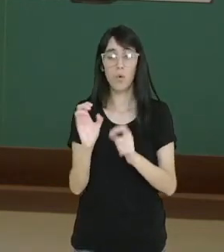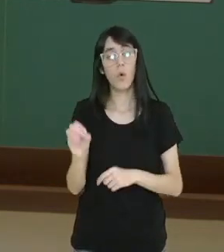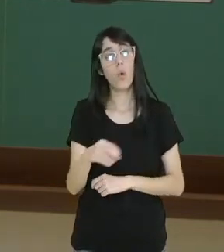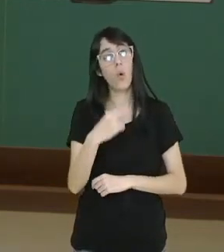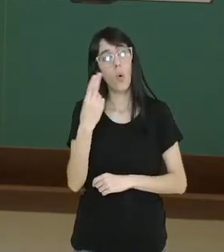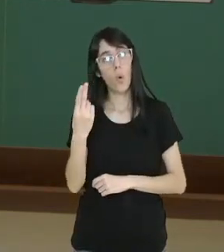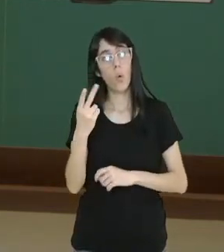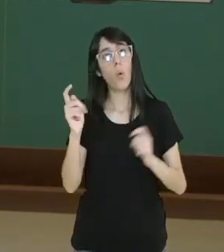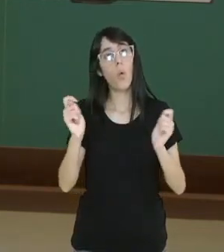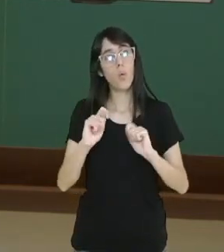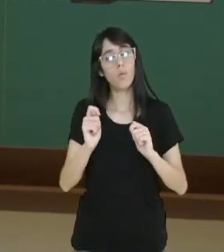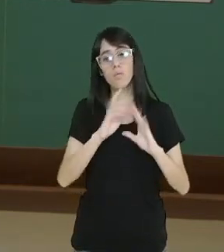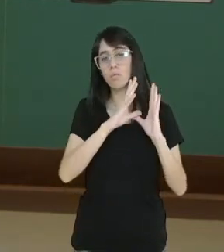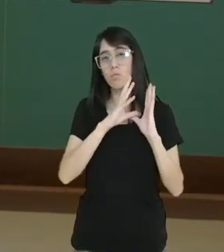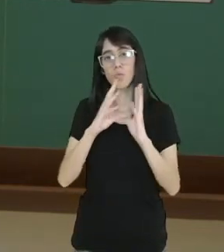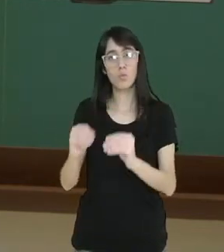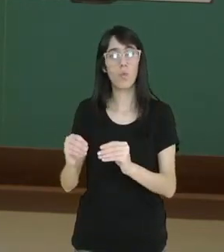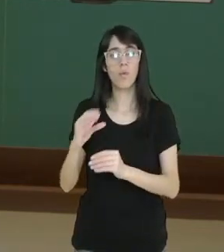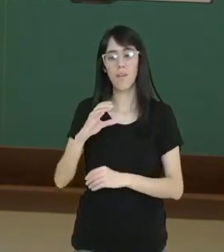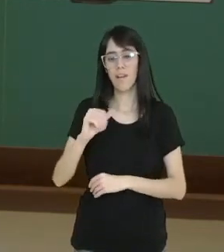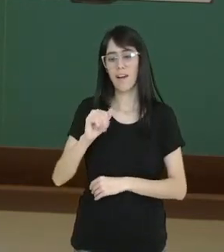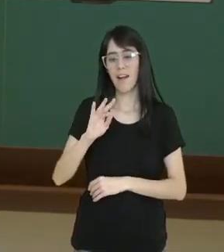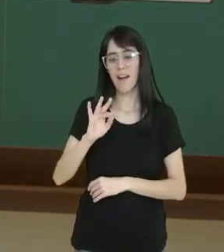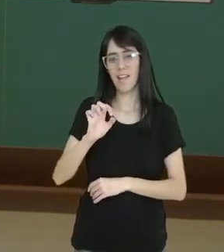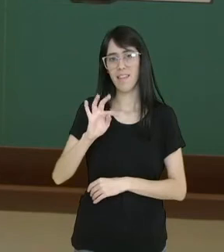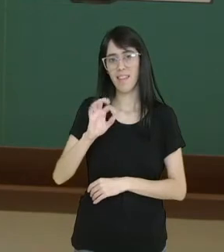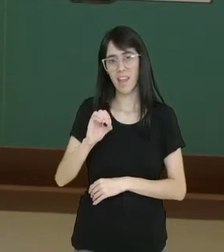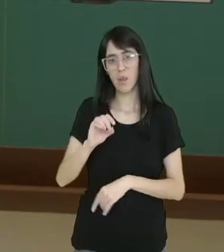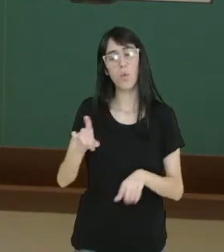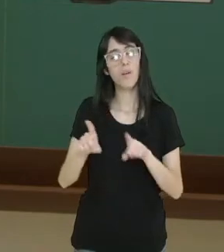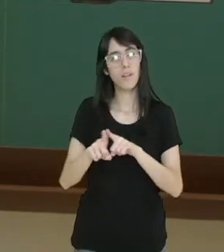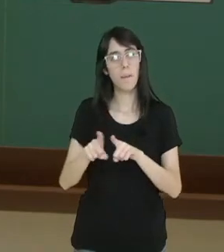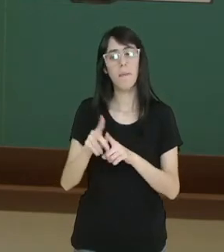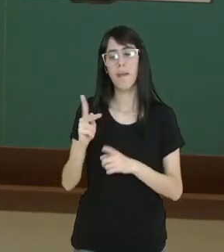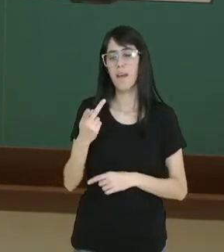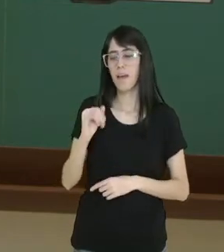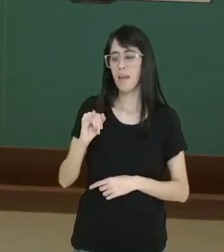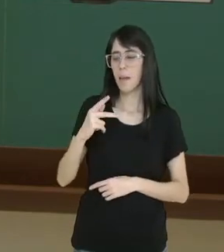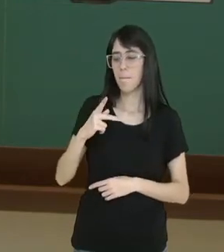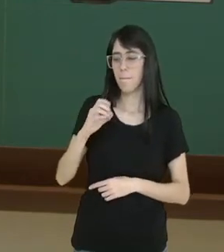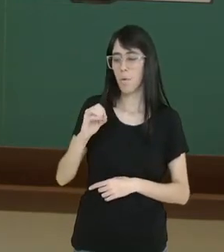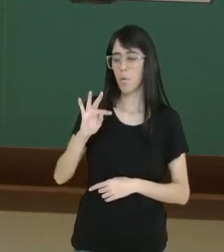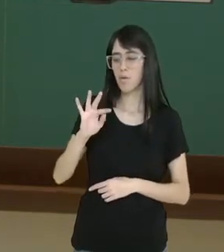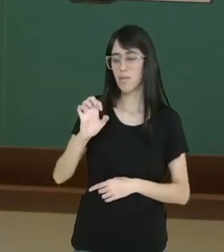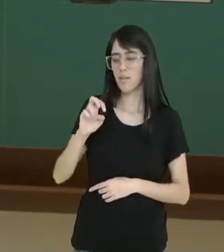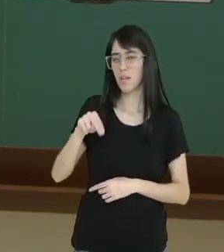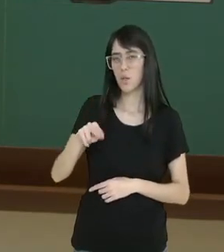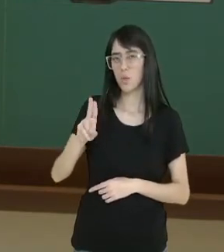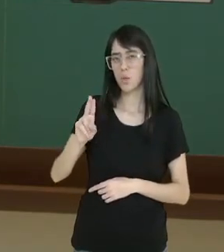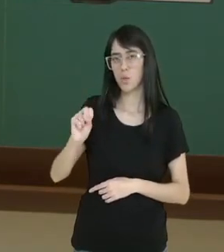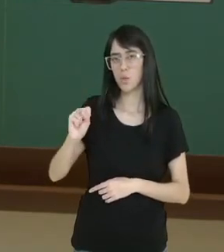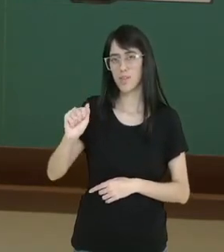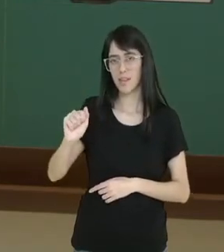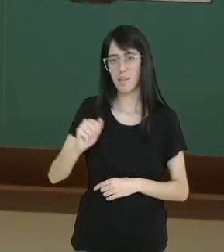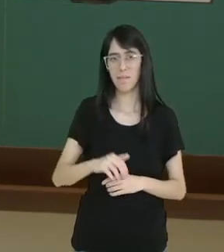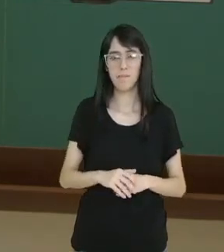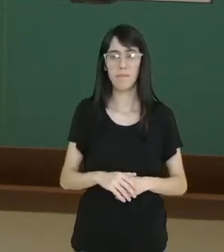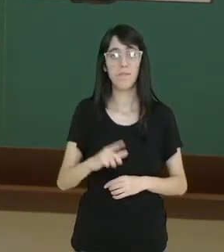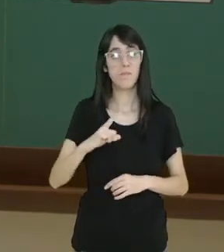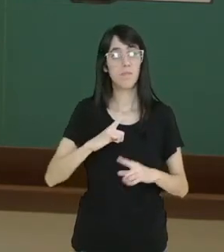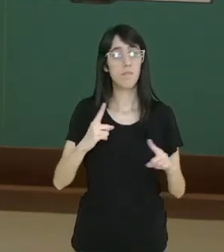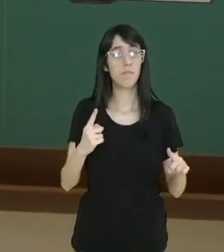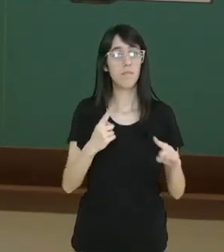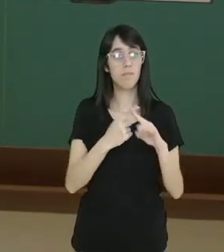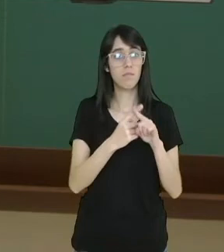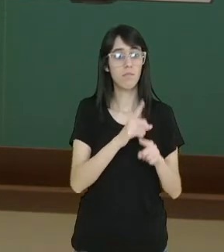todos os catetos e a hipotenusa. Olha como fica fácil. E aqui não veio de semelhança, né? Só multiplicamos membro